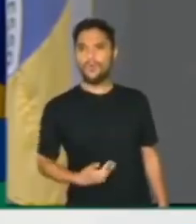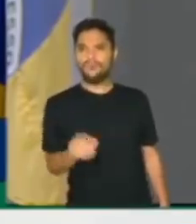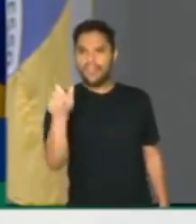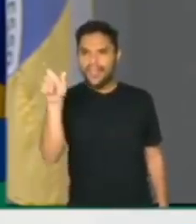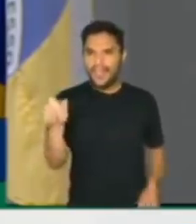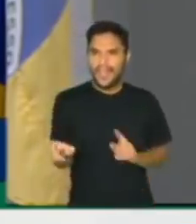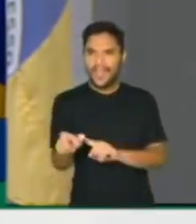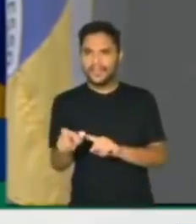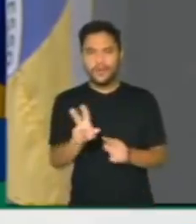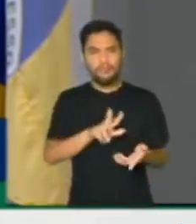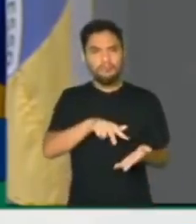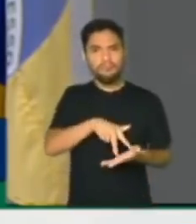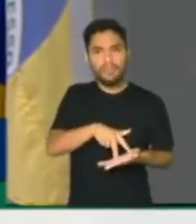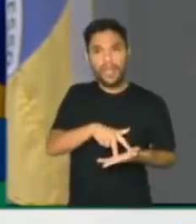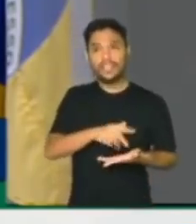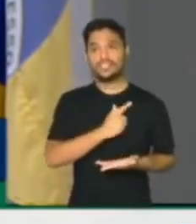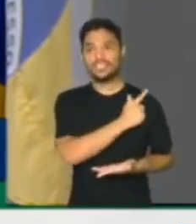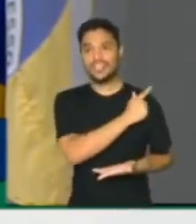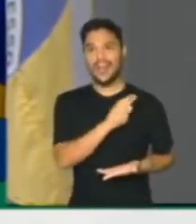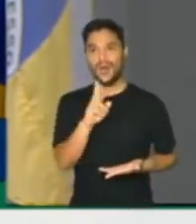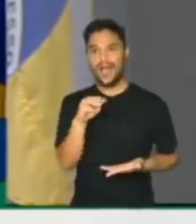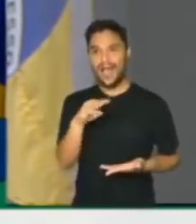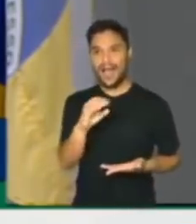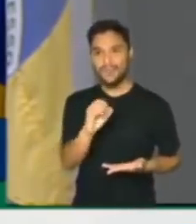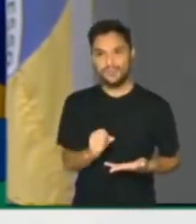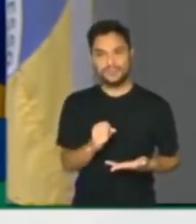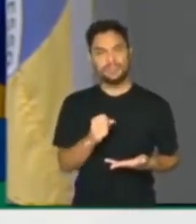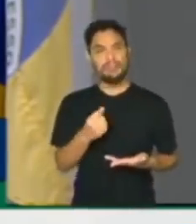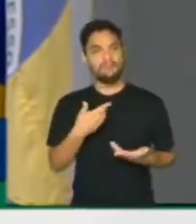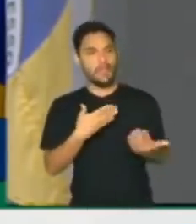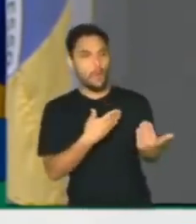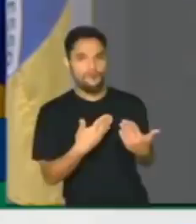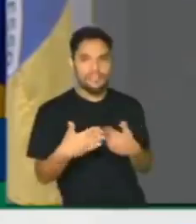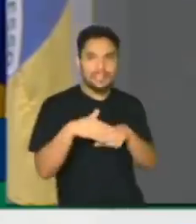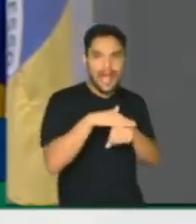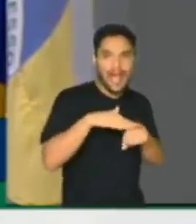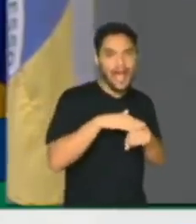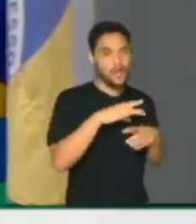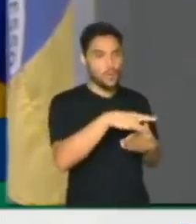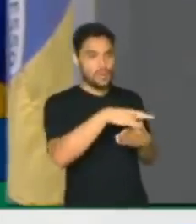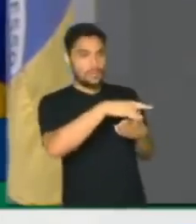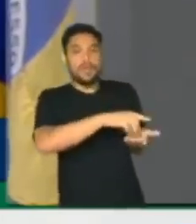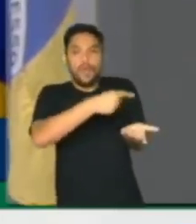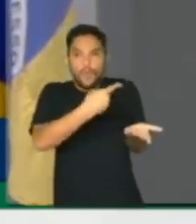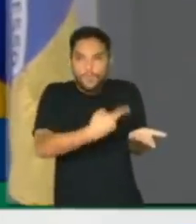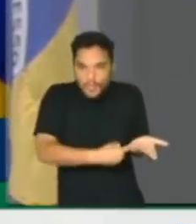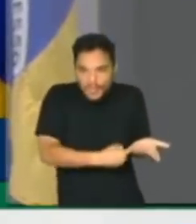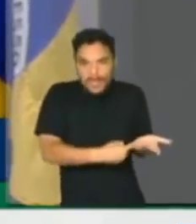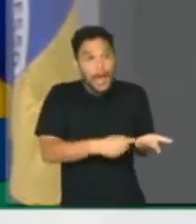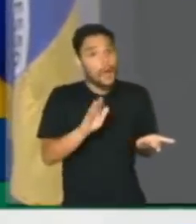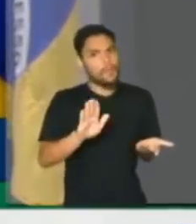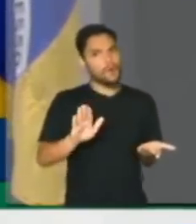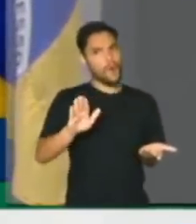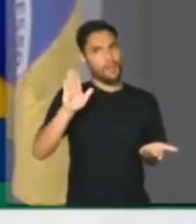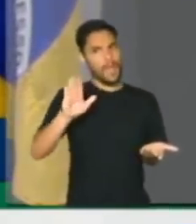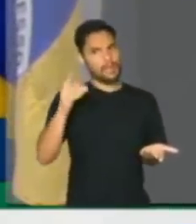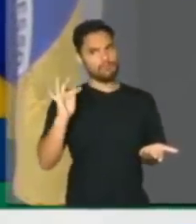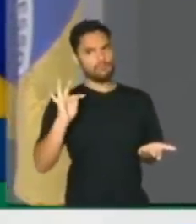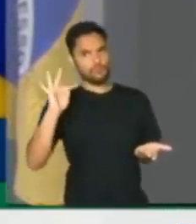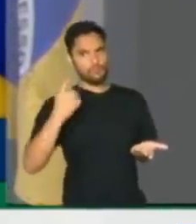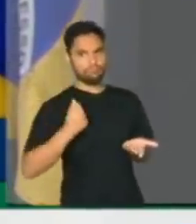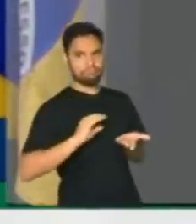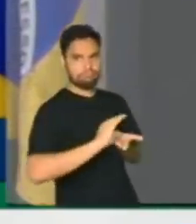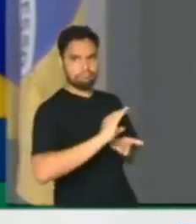que vem aqui no plenário através do general ramos conversar com os líderes fecha acordo promete